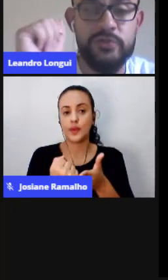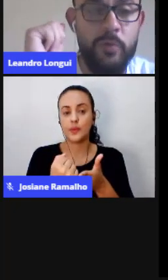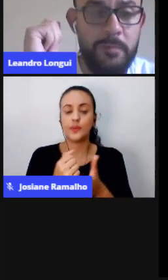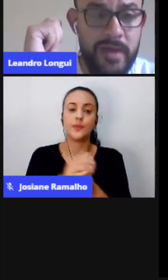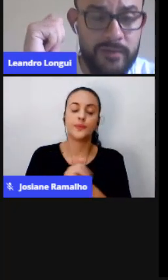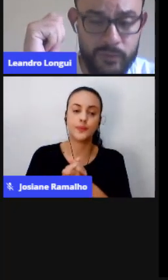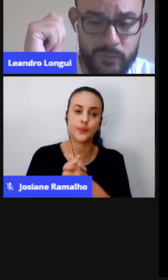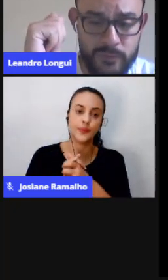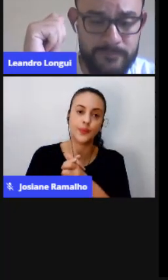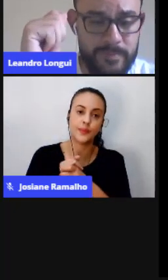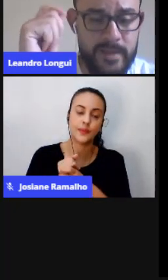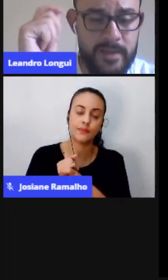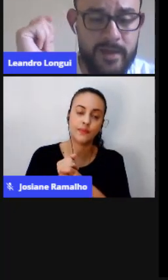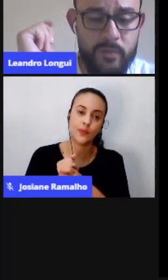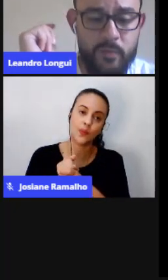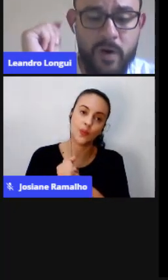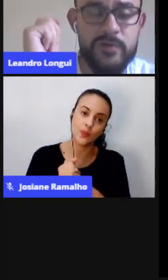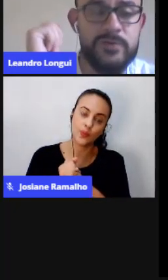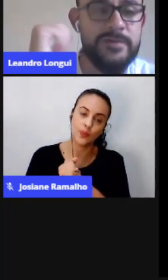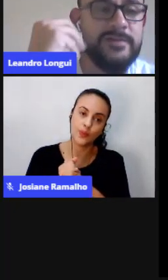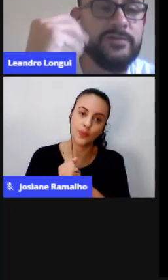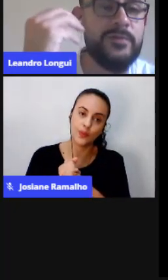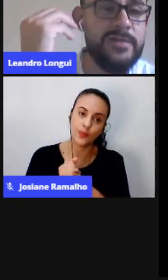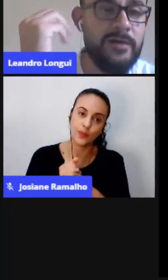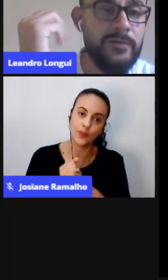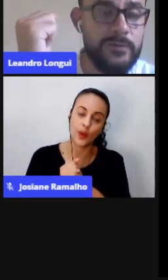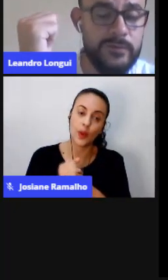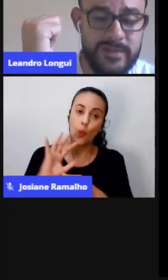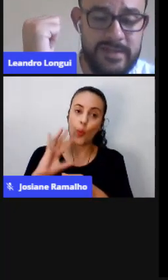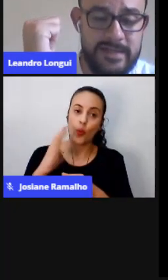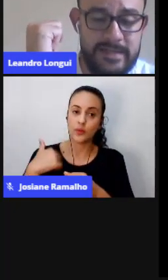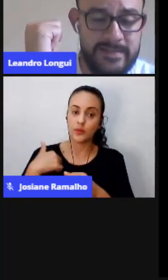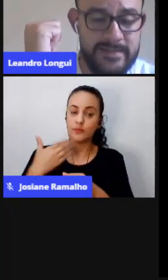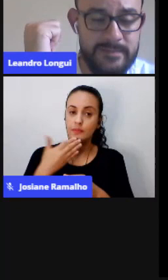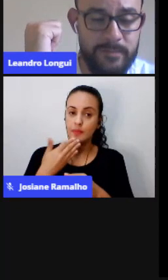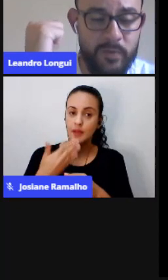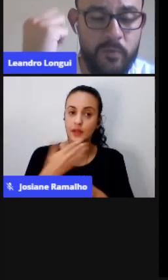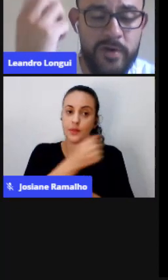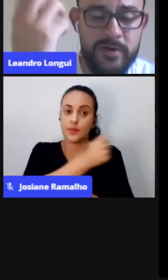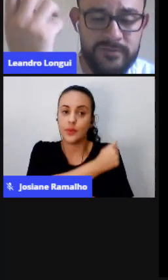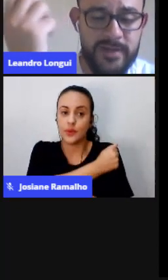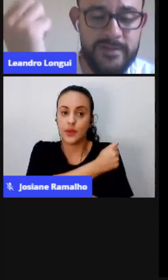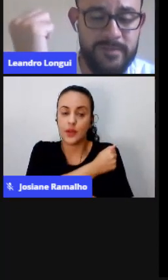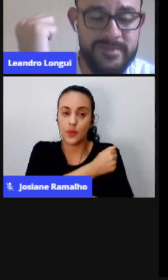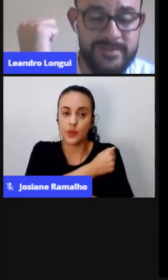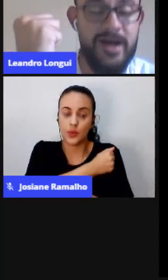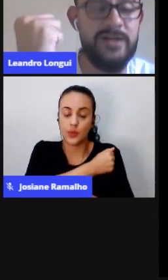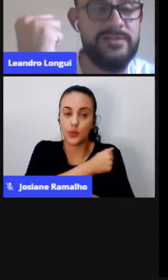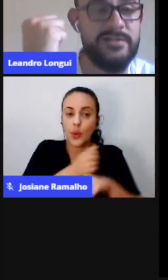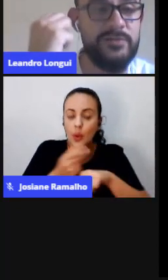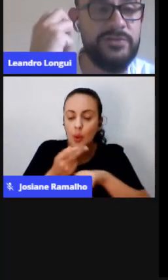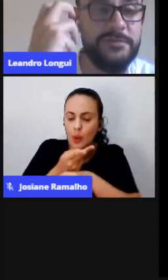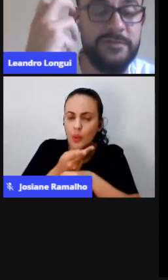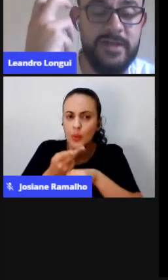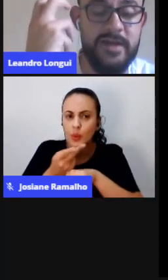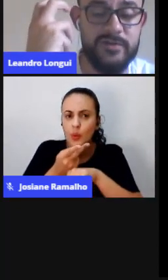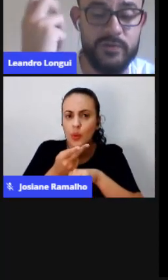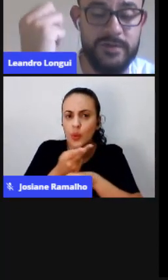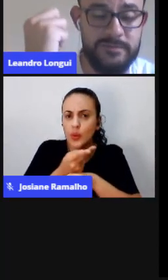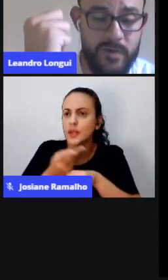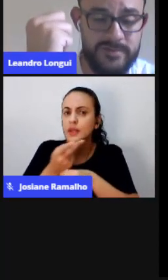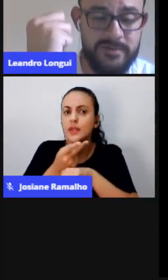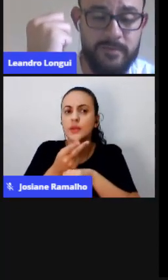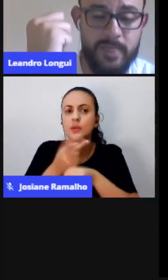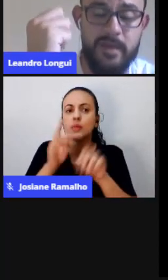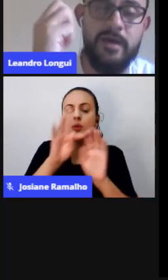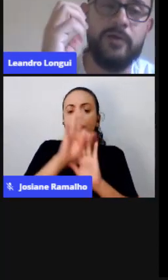A partir do momento no qual eu solicito que os alunos eles procurem no texto passagens que justifiquem a